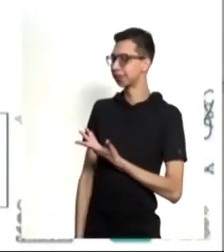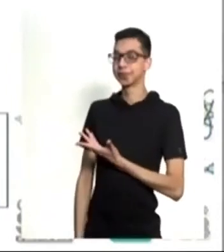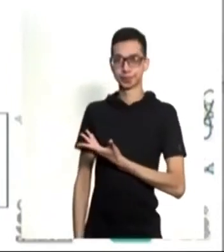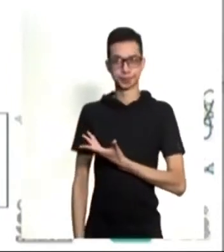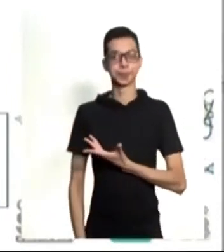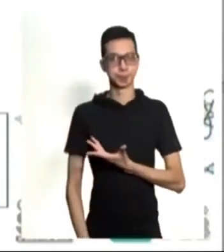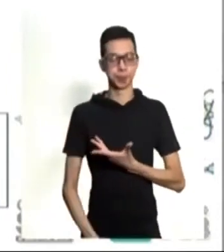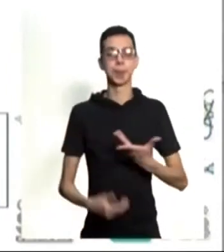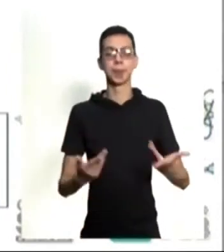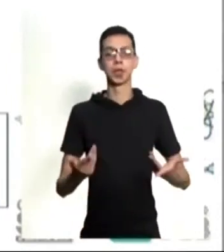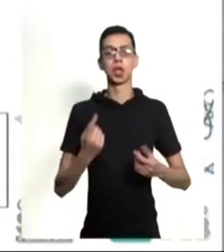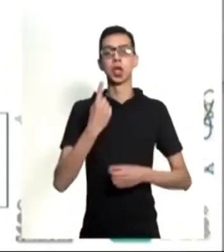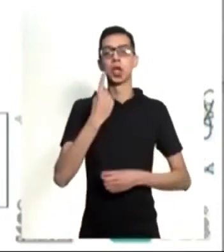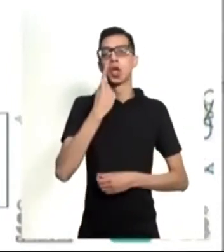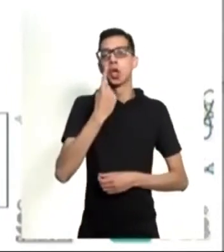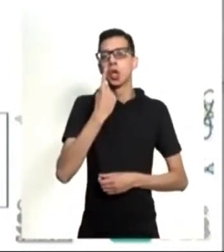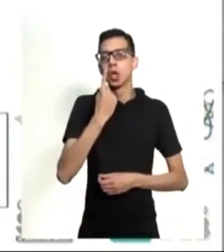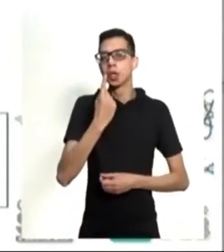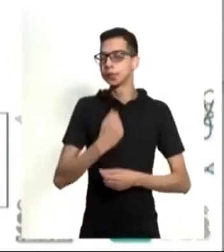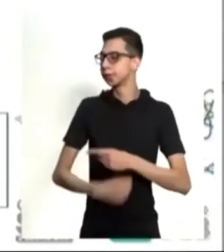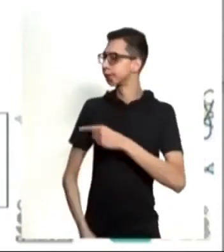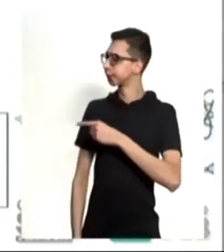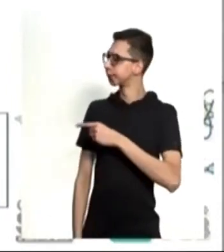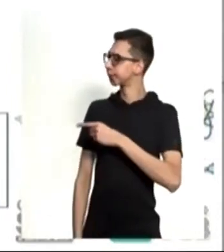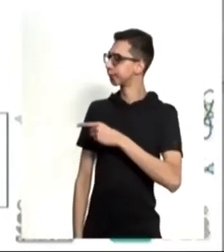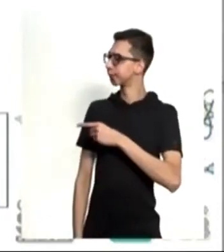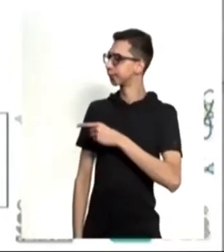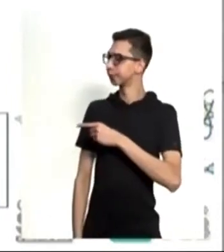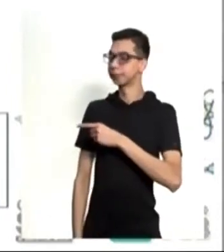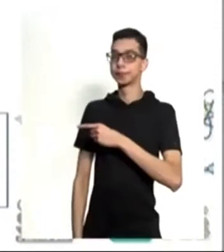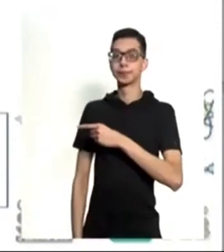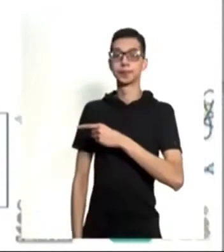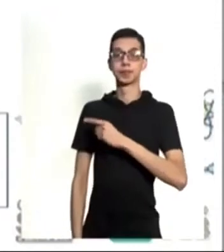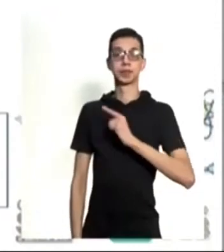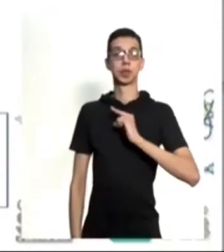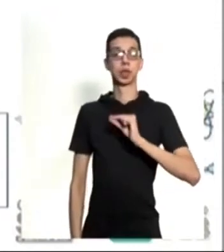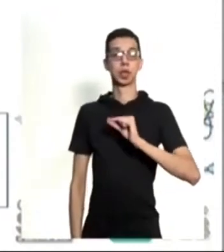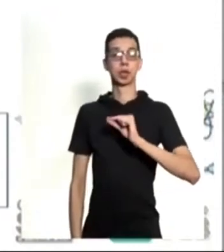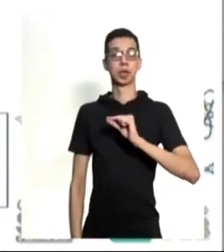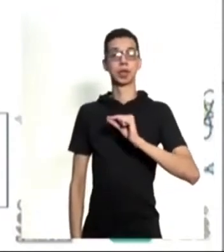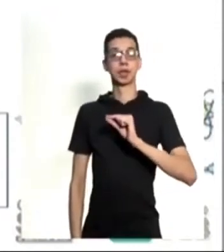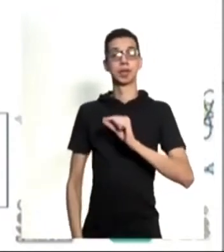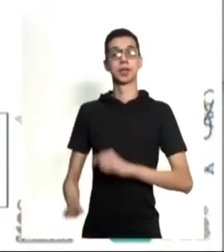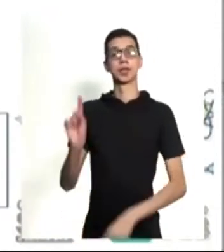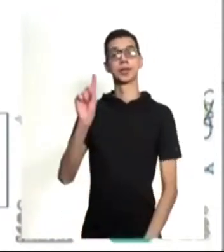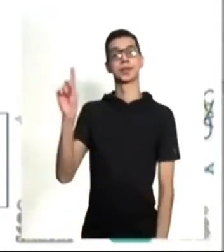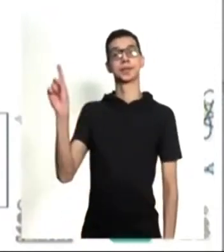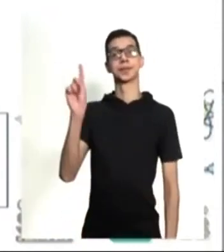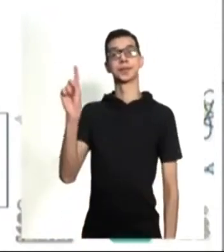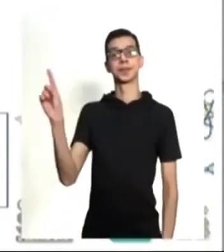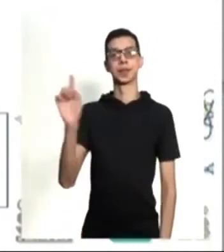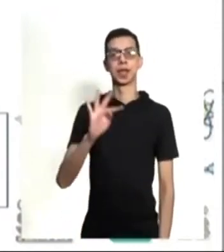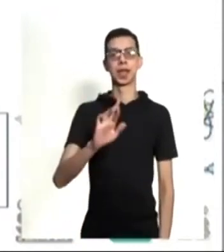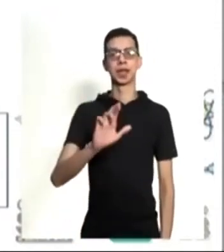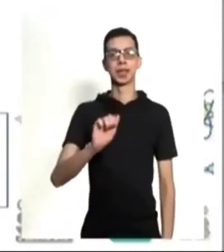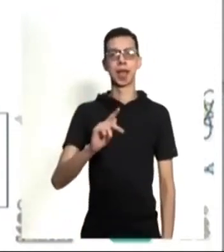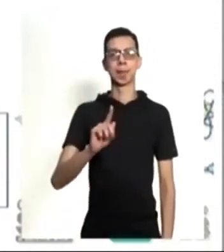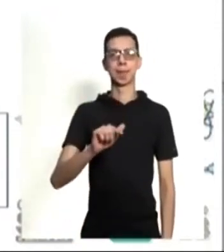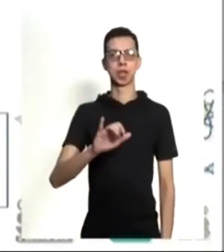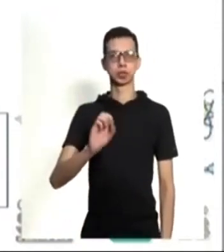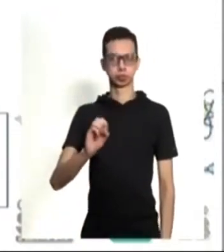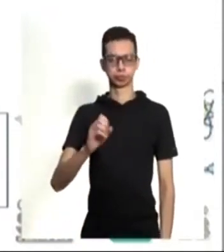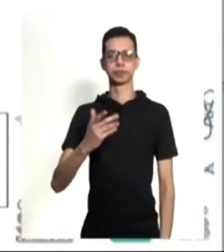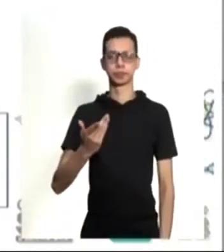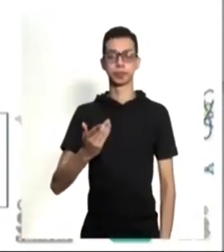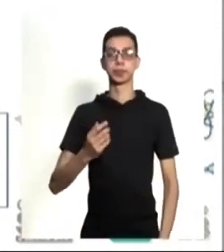Olha o trapezinho representado na tela aí superior do teu computador. Essa é a área da base, vezes a altura do